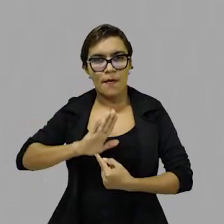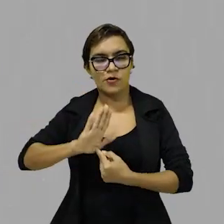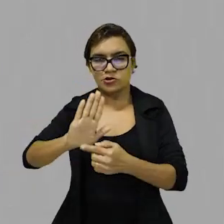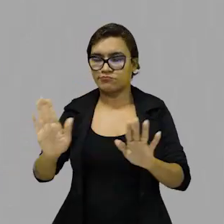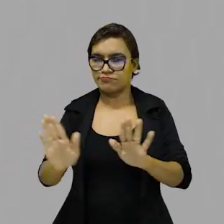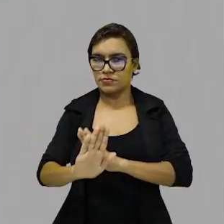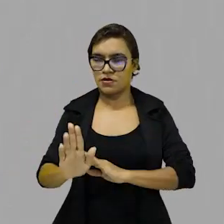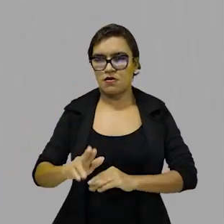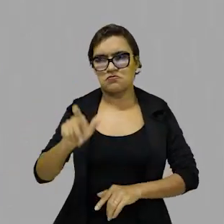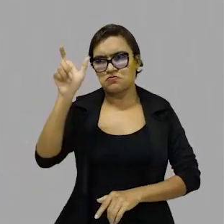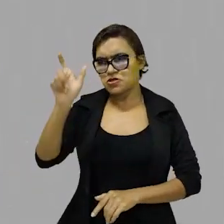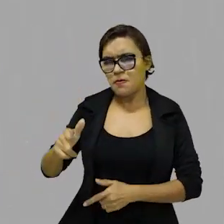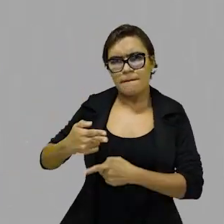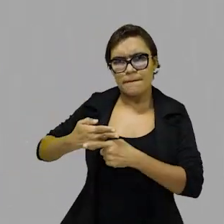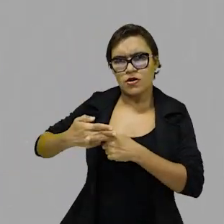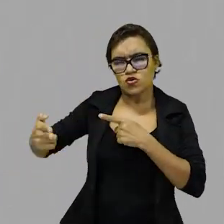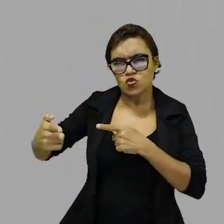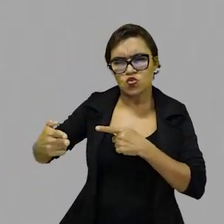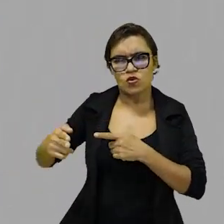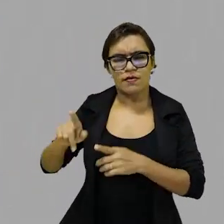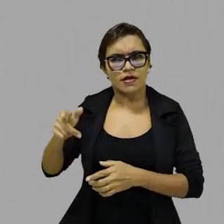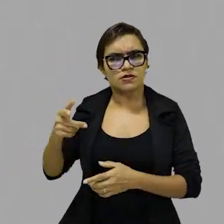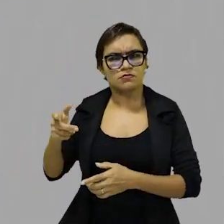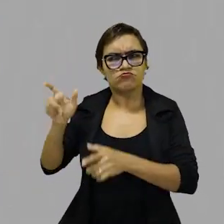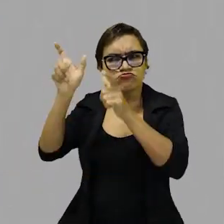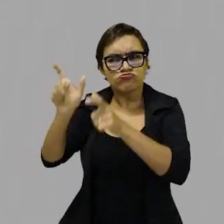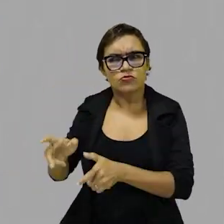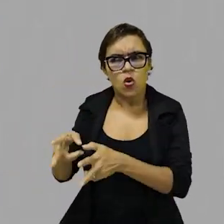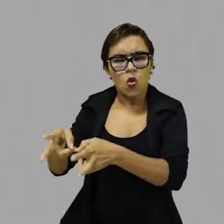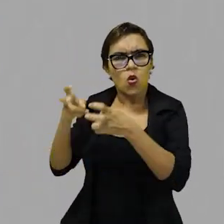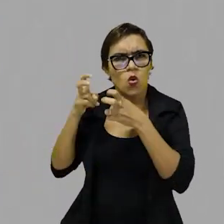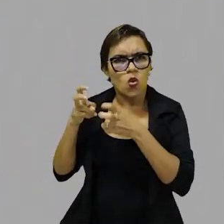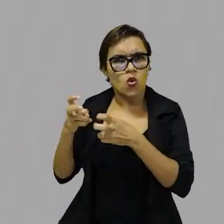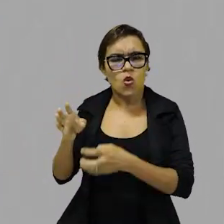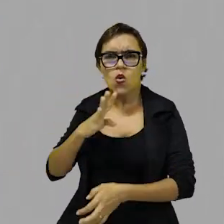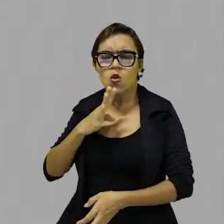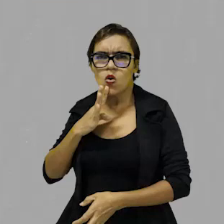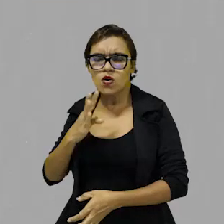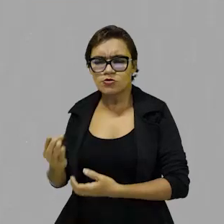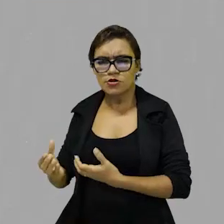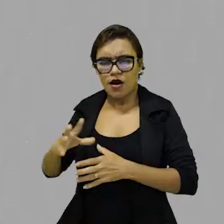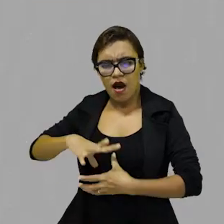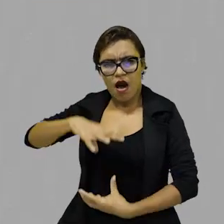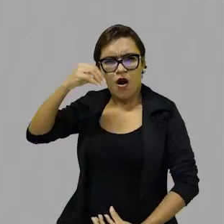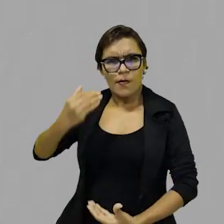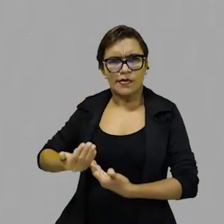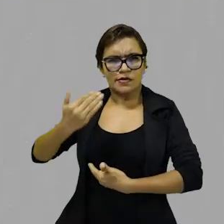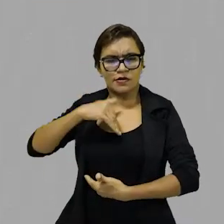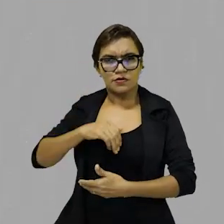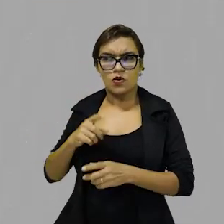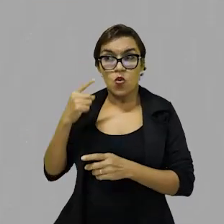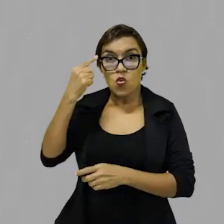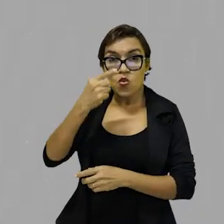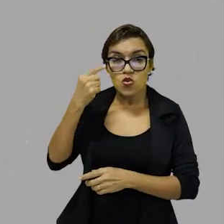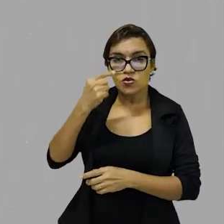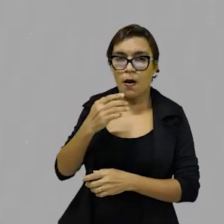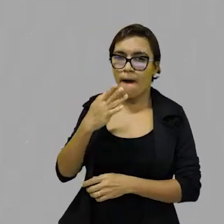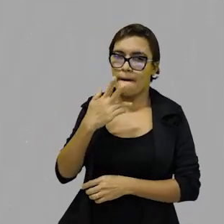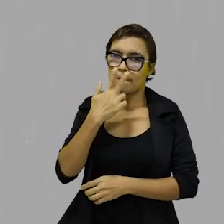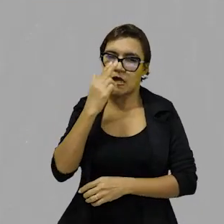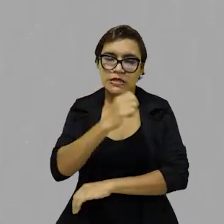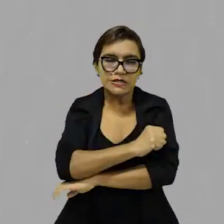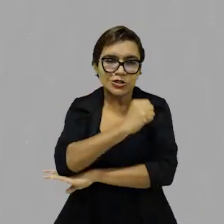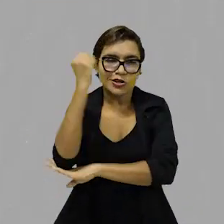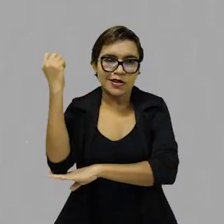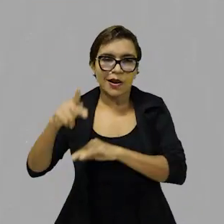pessoa nua ali se ele não conhecia a alma dessa pessoa. E os olhos eram a janela da alma. Né? Vermelho,